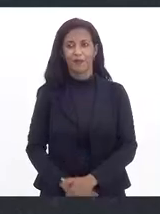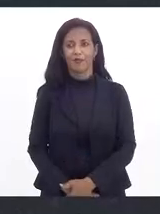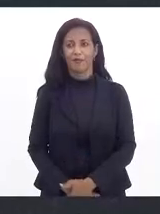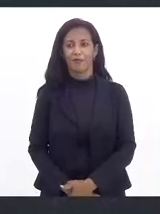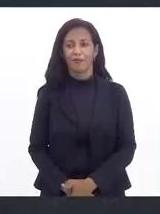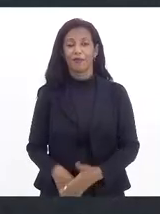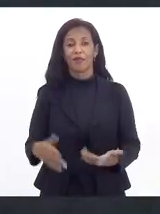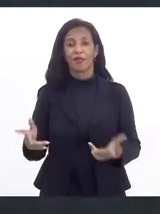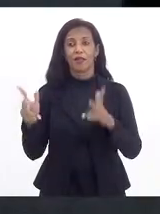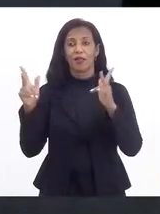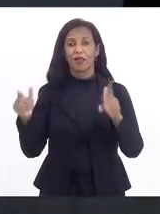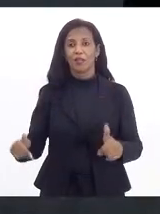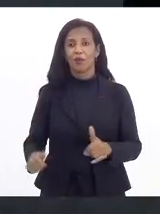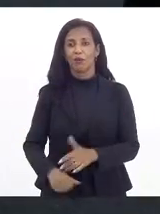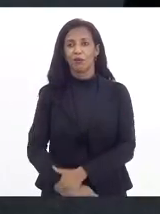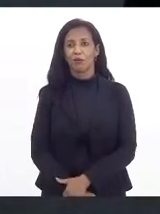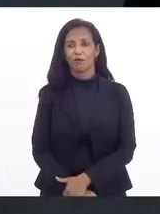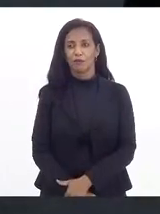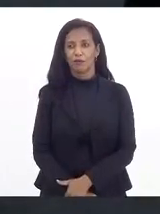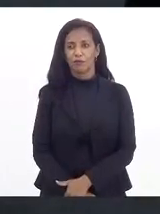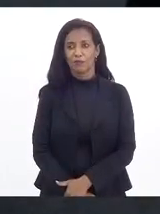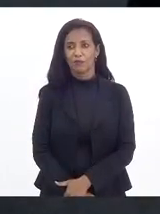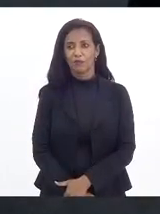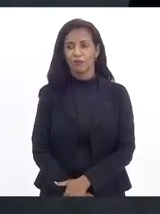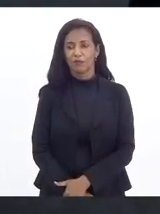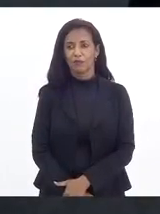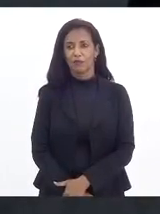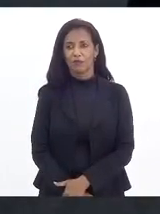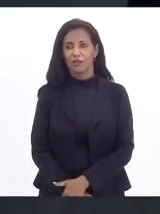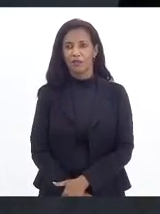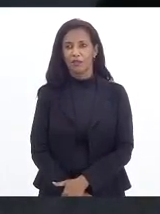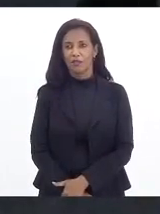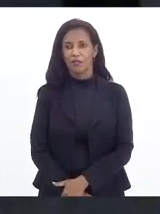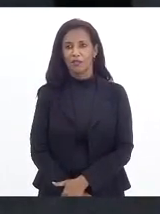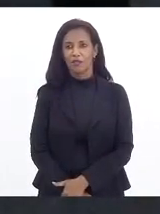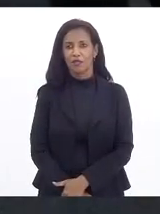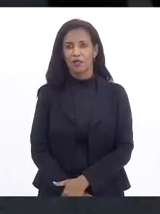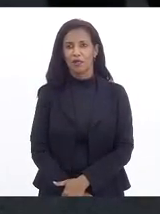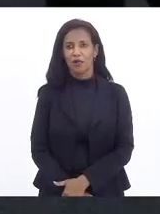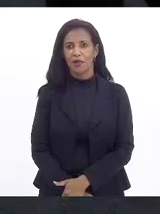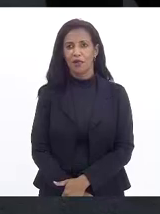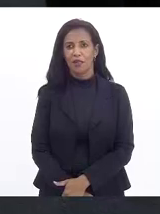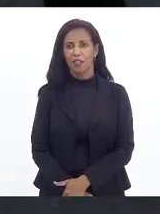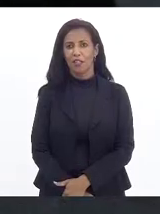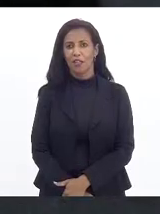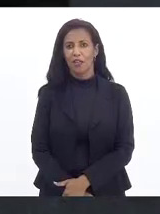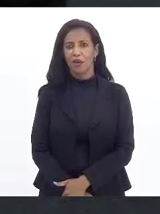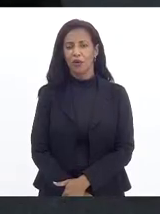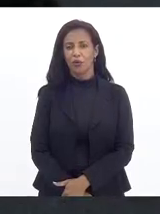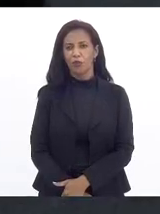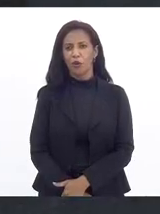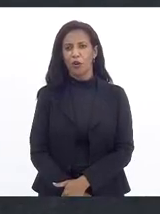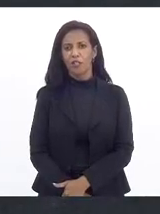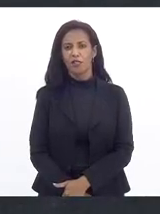Então ele está se antecipando as emendas. Então eu queria, pelo menos, senhor presidente, dar o parecer